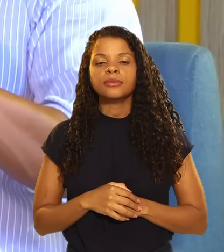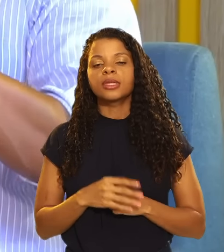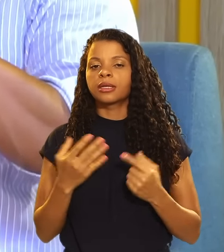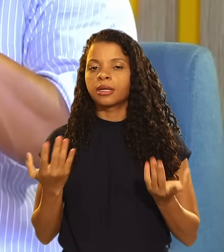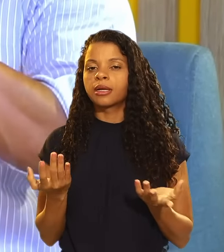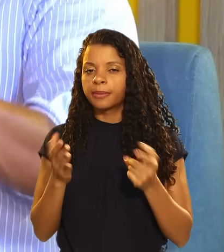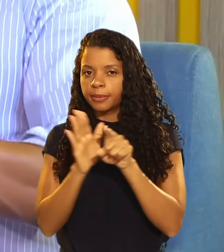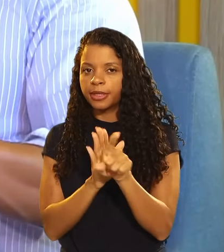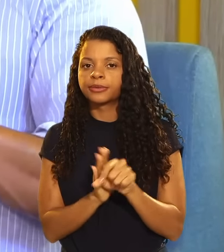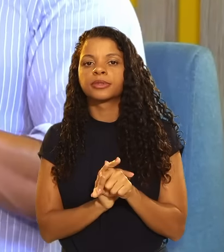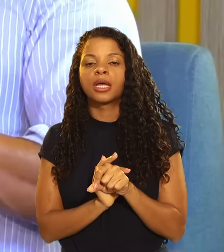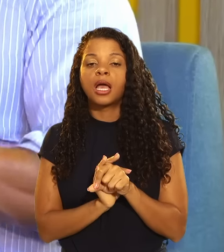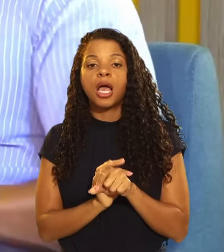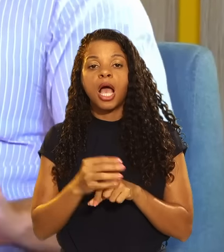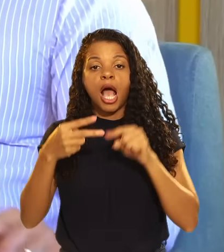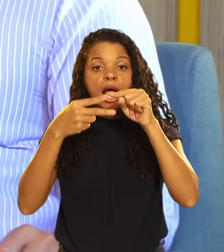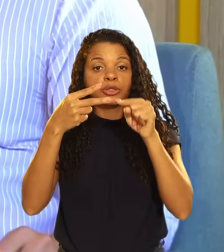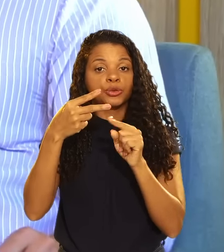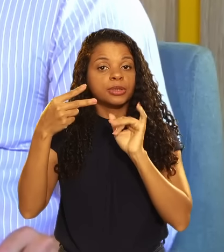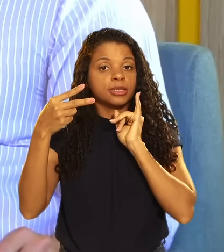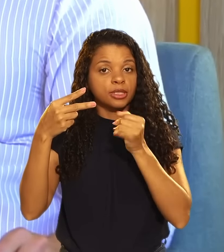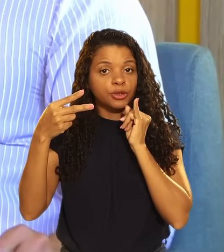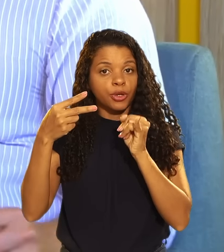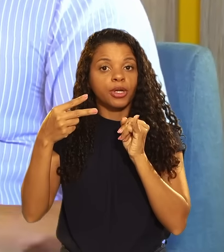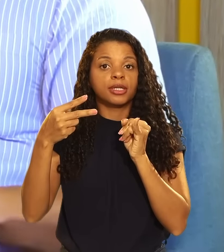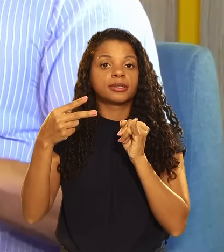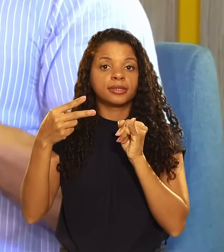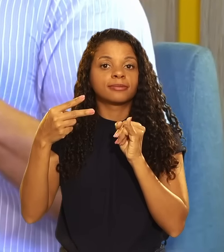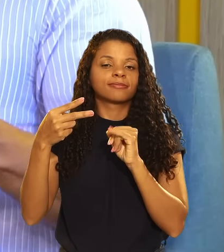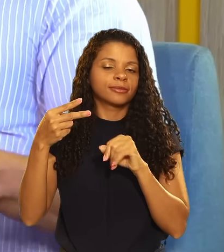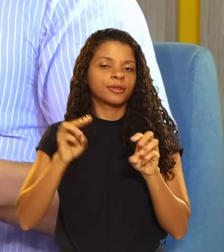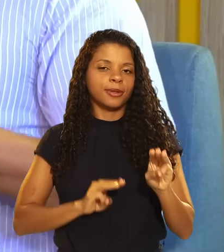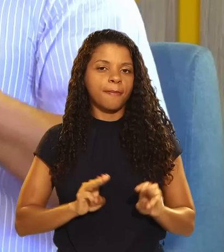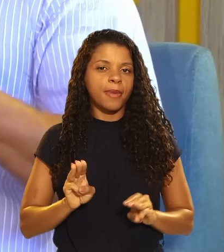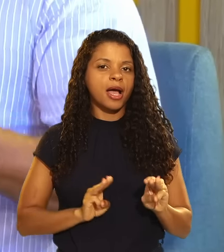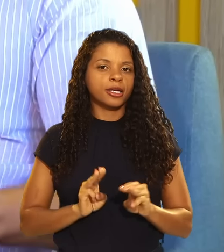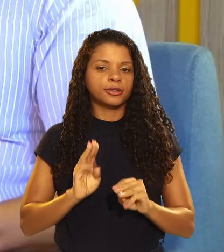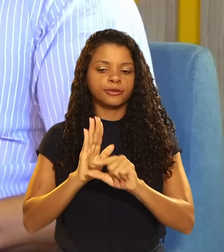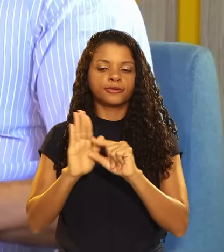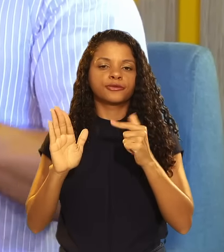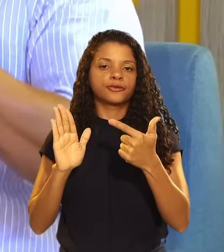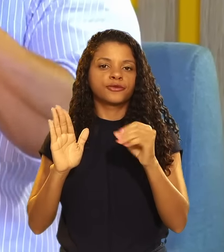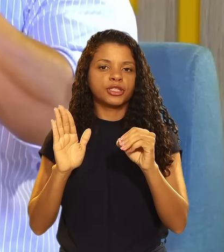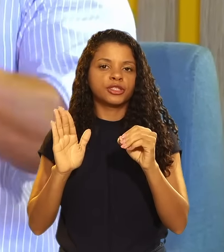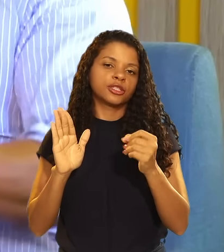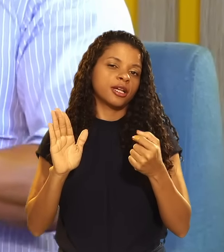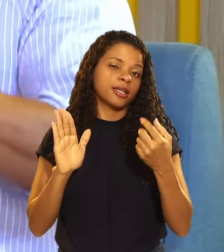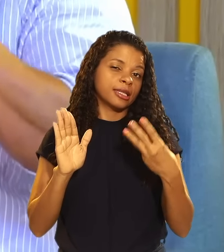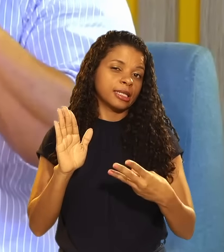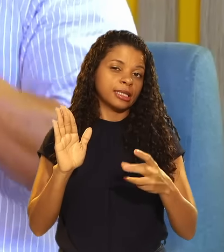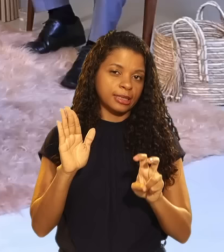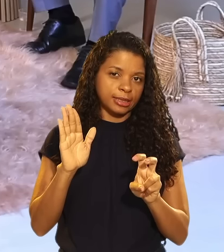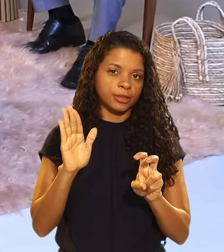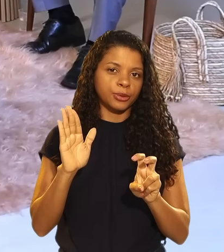2 histórias relatadas em Marcos 3, 20 a 35 e qual é o pecado imperdoável e o que